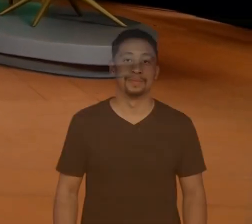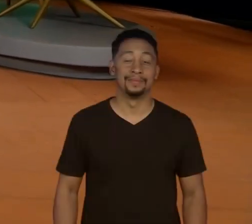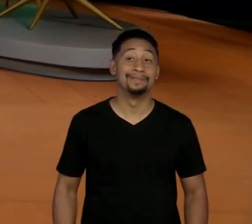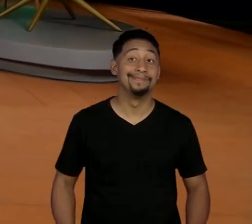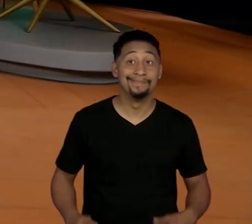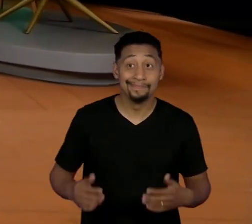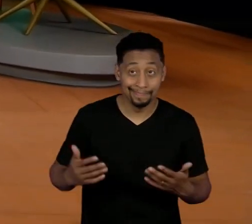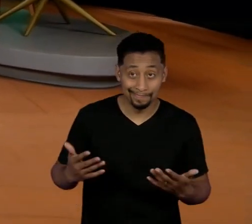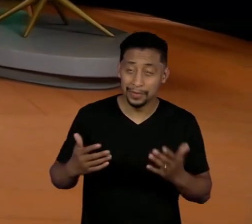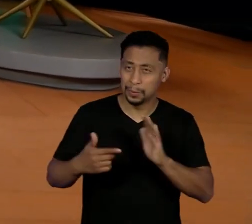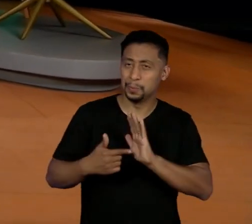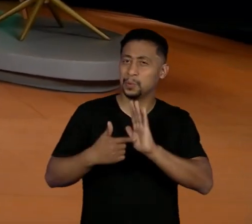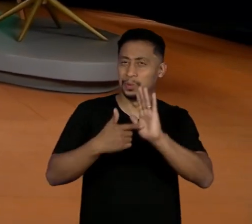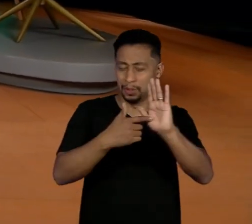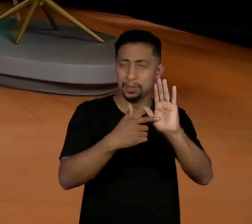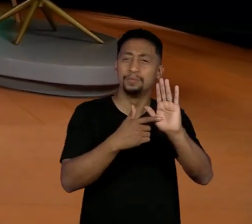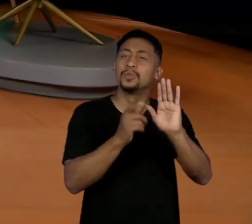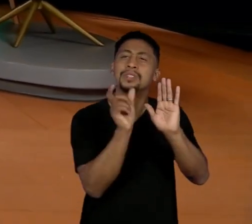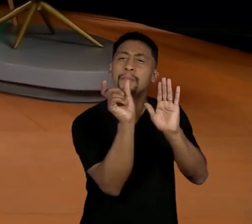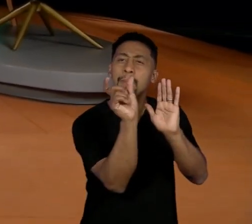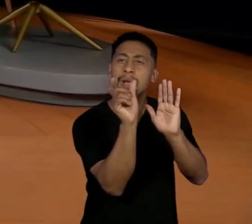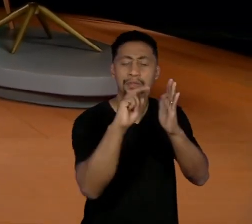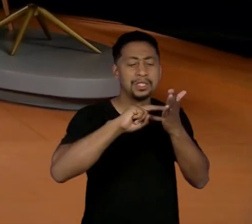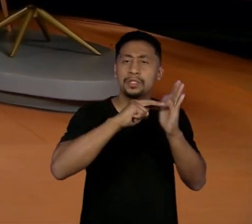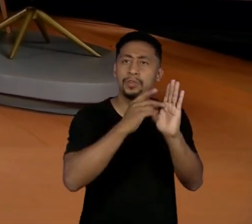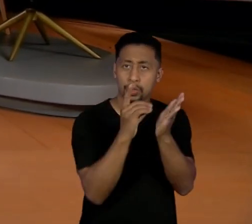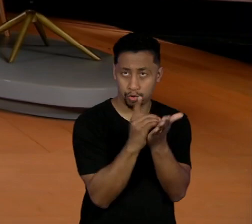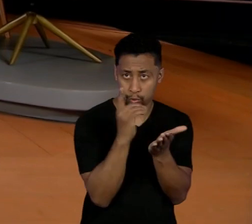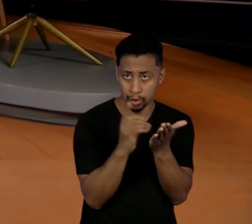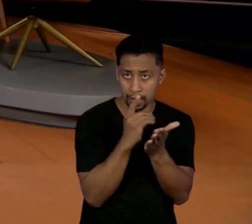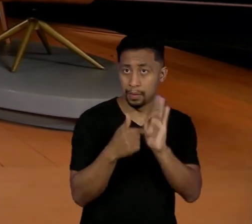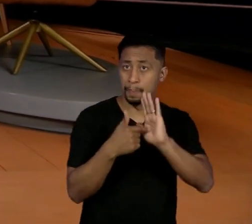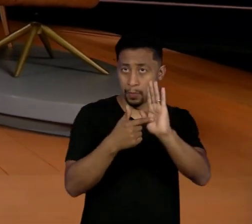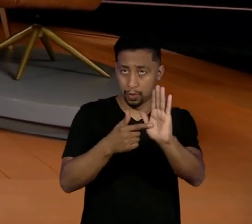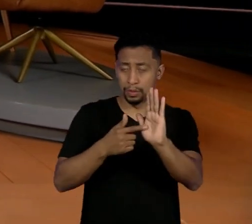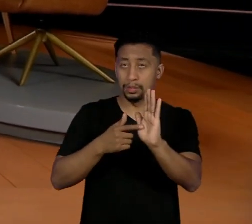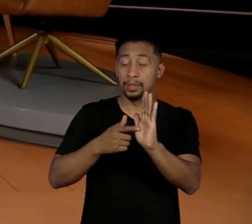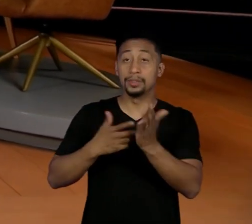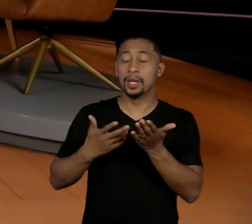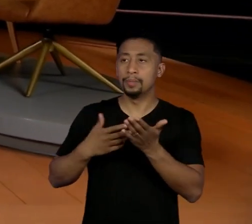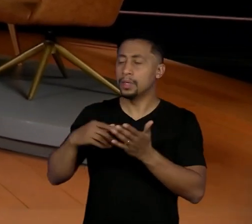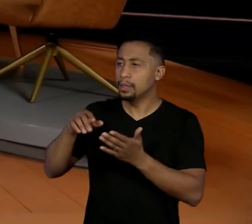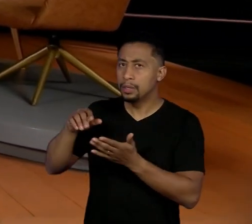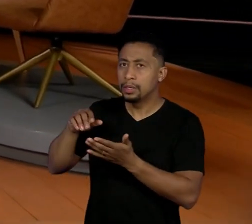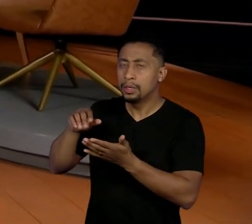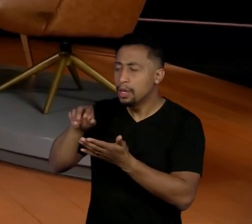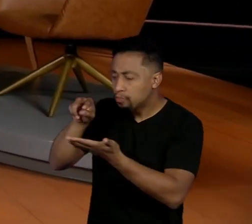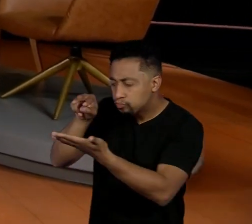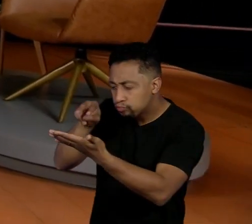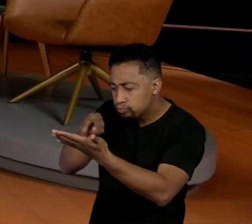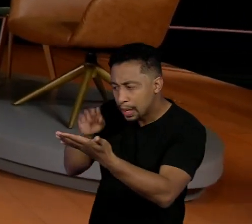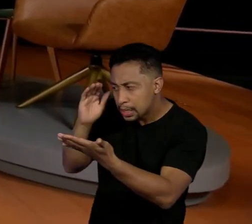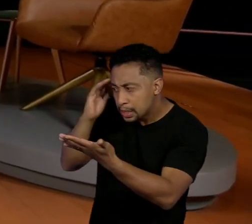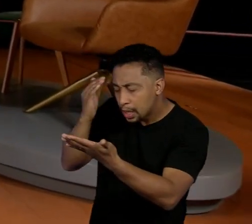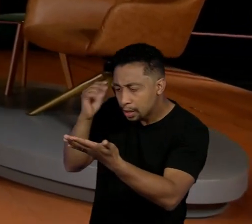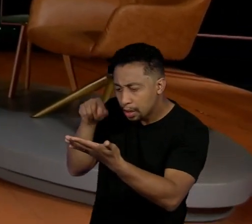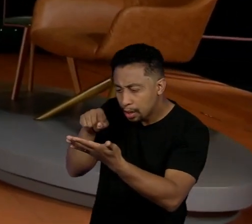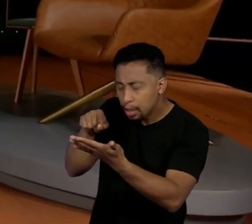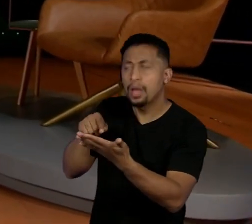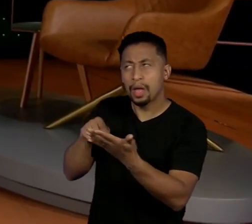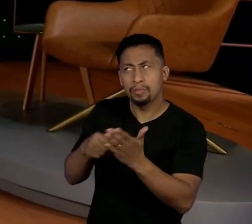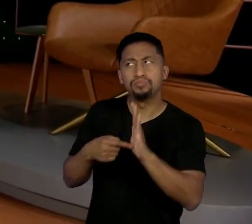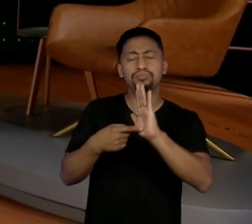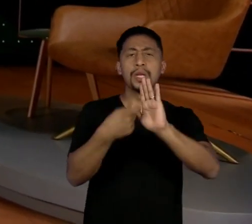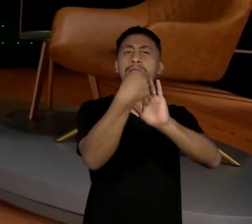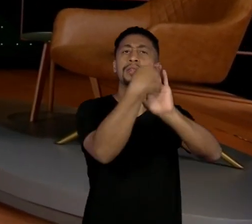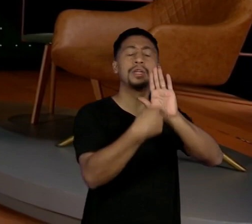Pela definição do dicionário, interpretar é determinar exatamente o significado de um texto. Mas, na verdade,